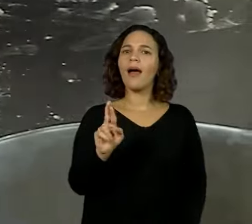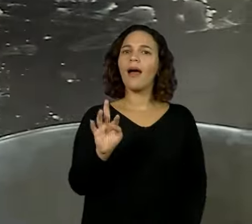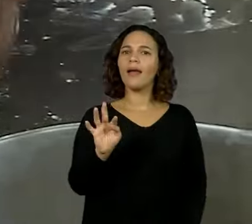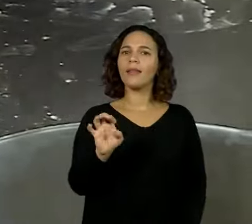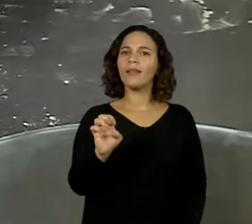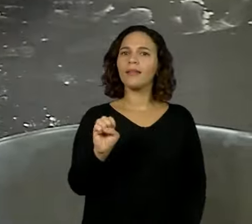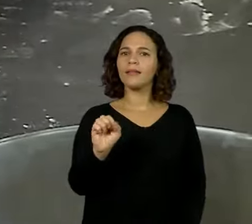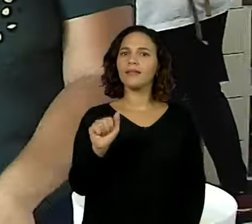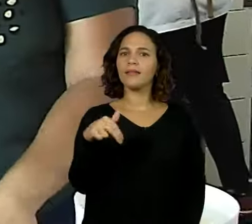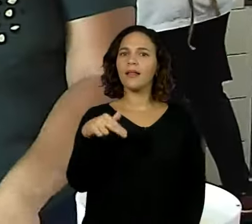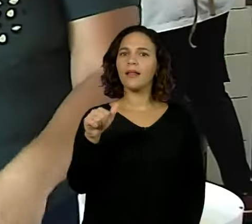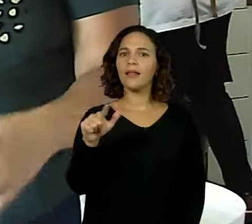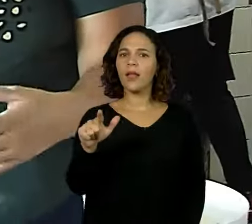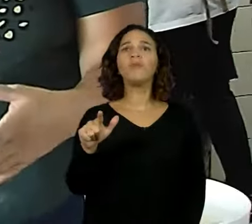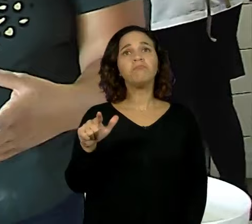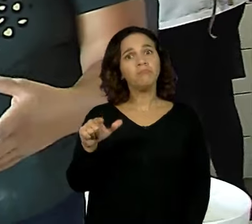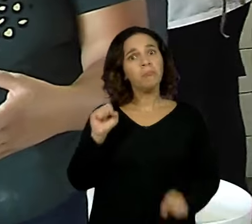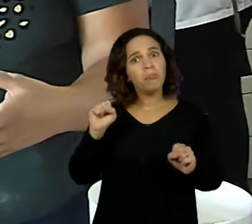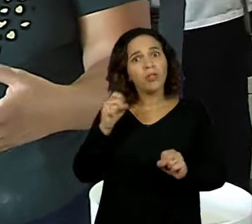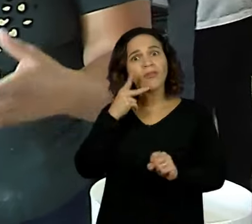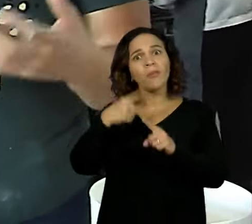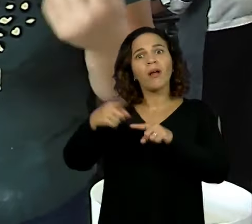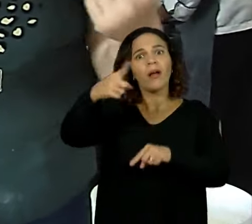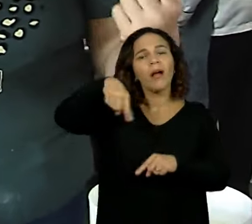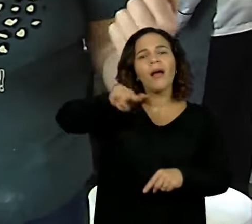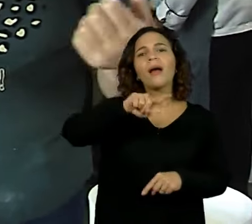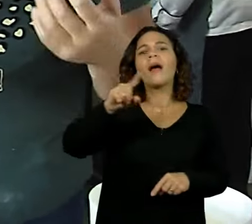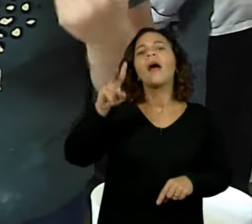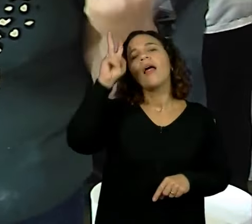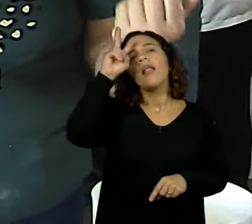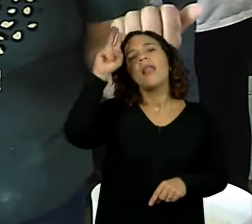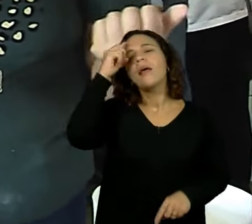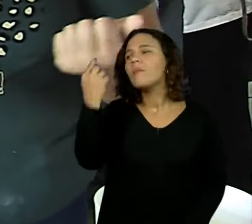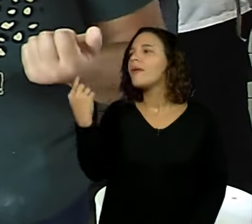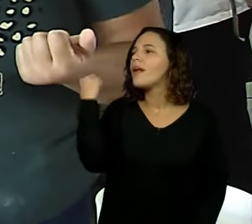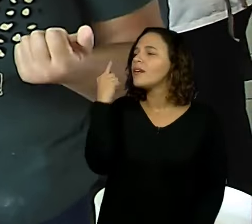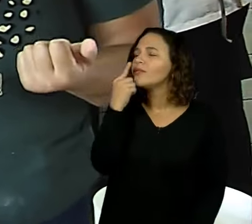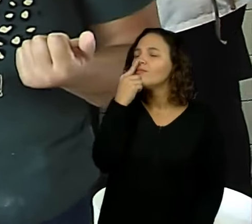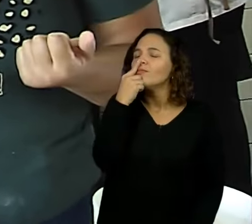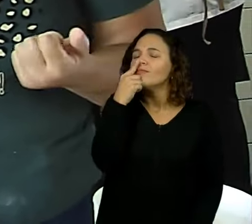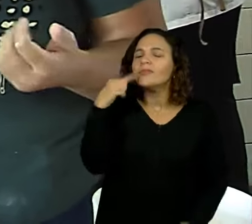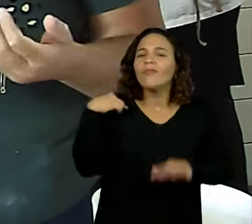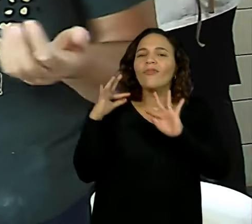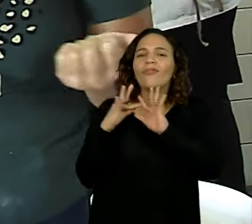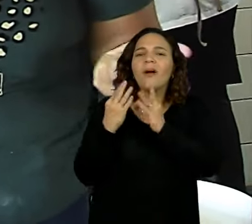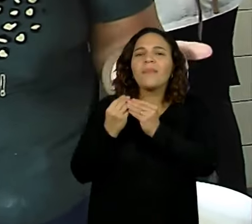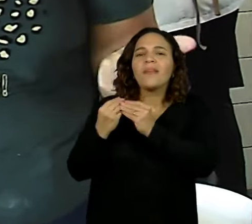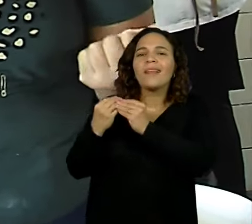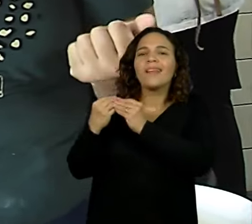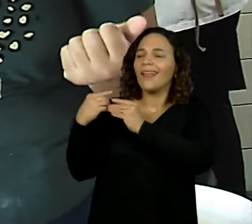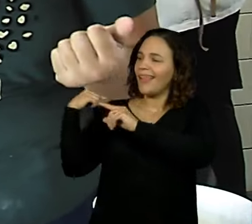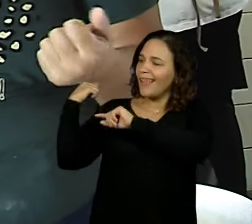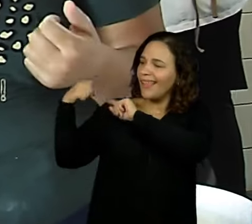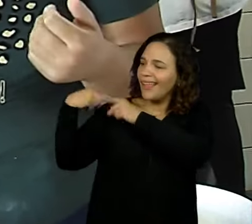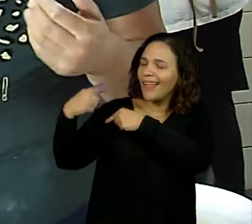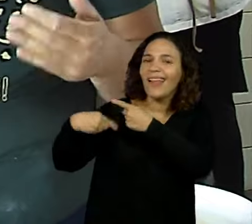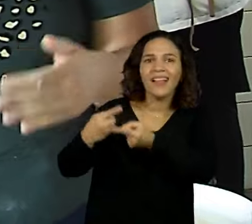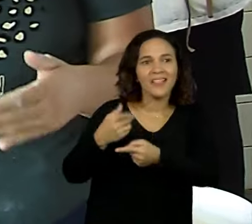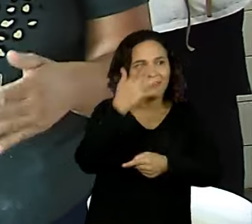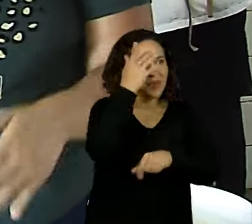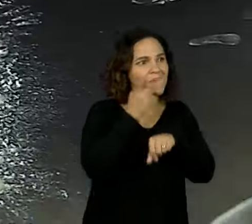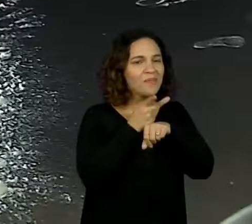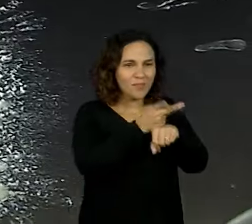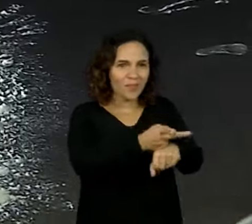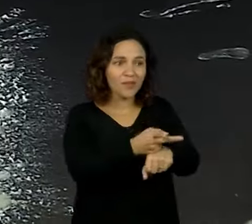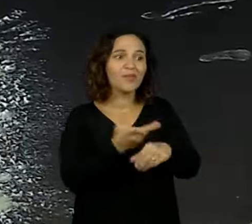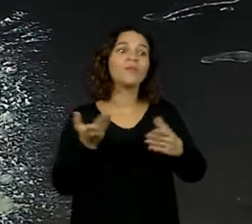mercado, ele busca isso, né? Ele busca relembrar aquelas histórias, né, antigas que a gente viveu, né? Todo mundo procura isso hoje em dia. E isso